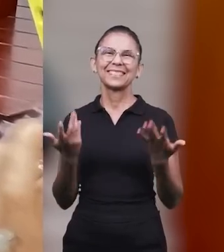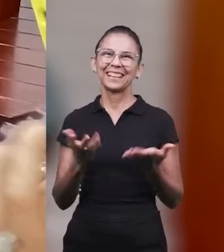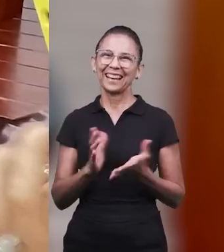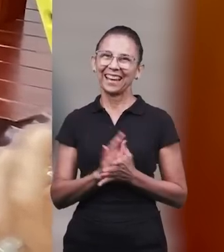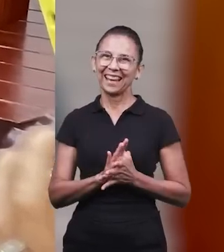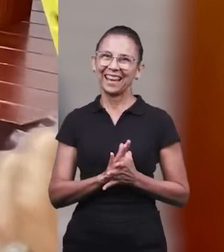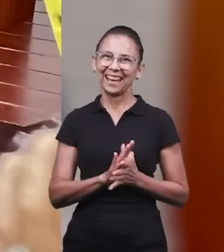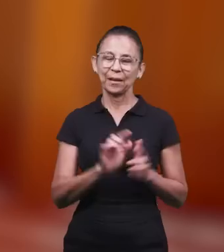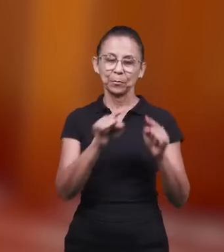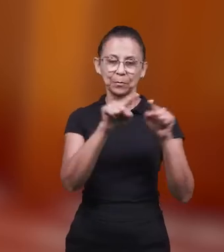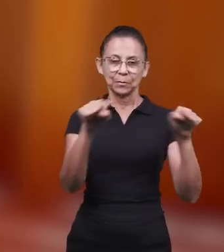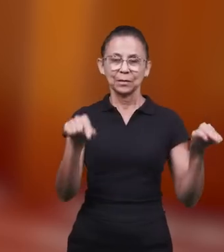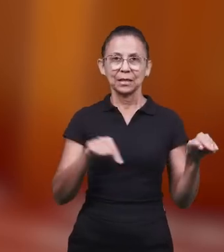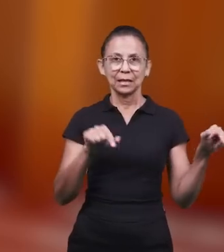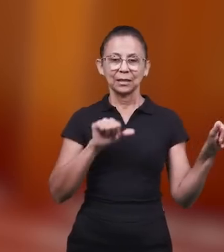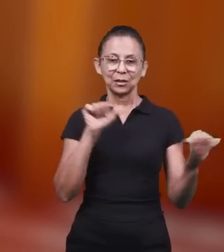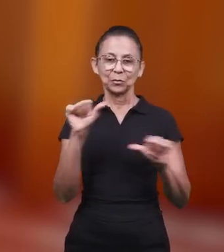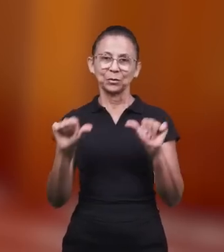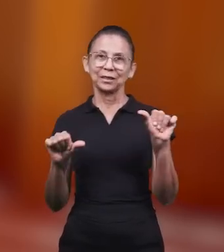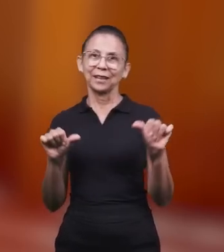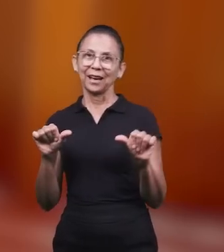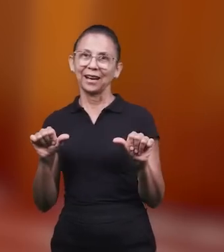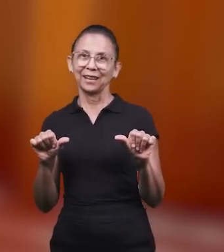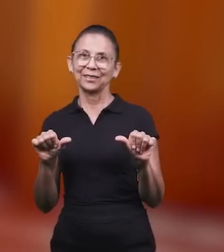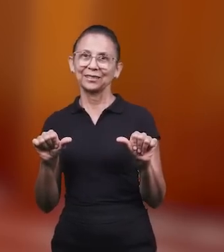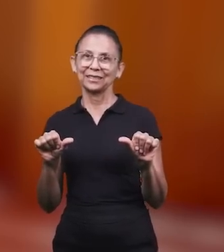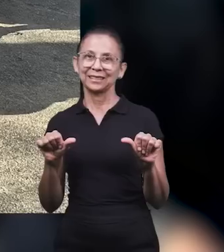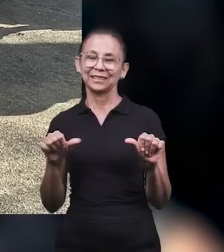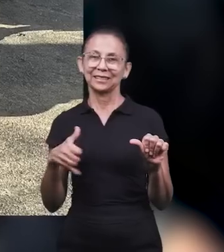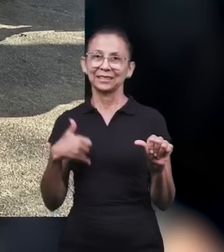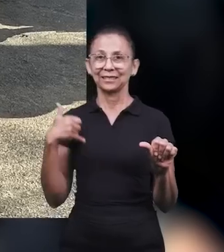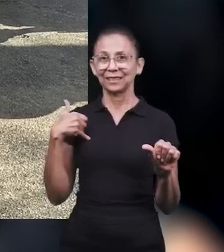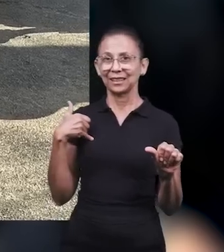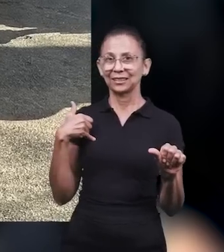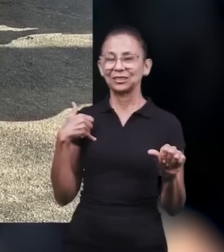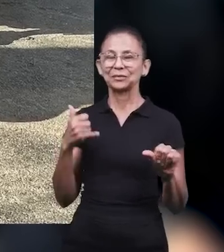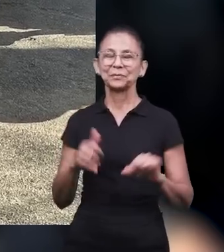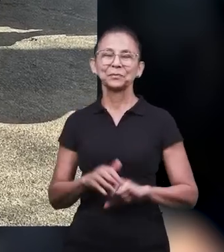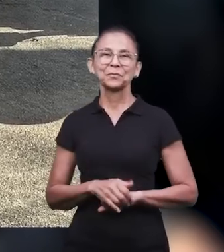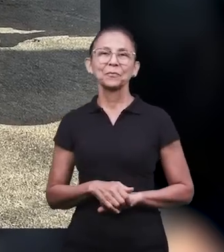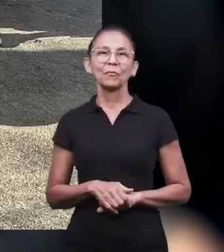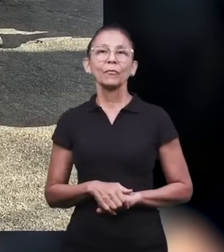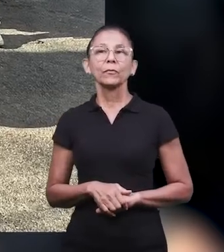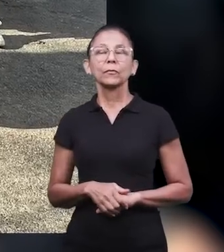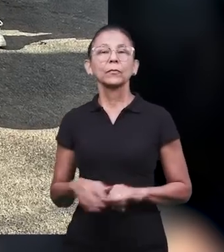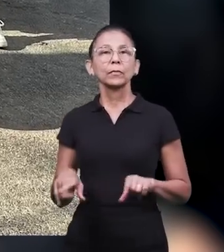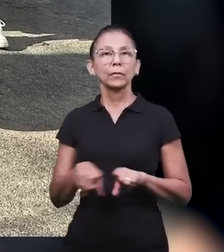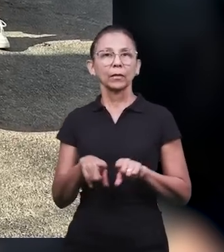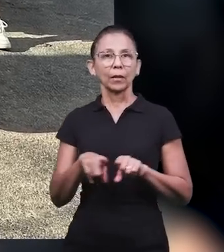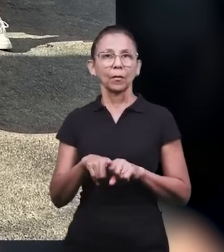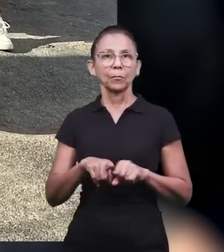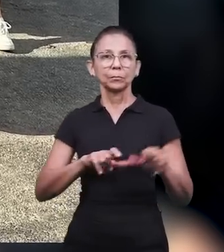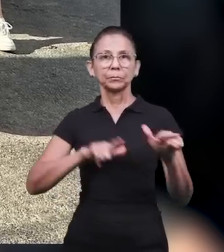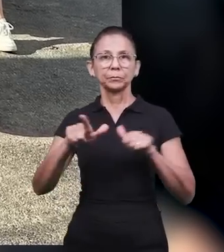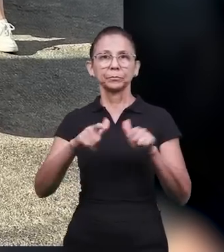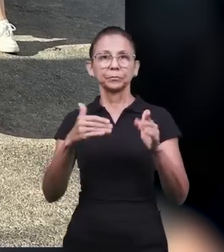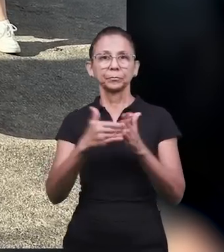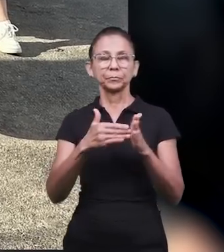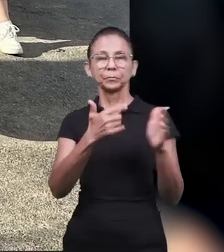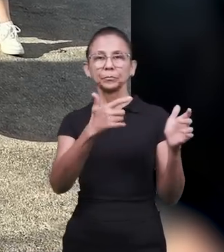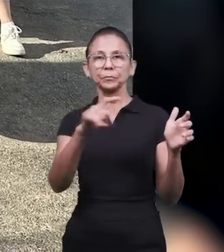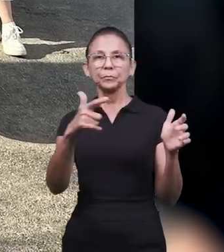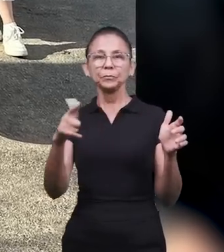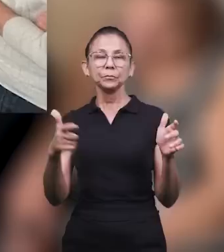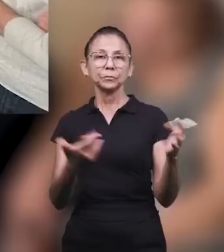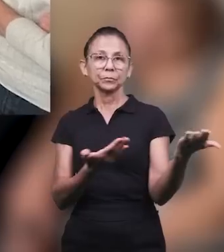de classes na manhã de domingo. Em Massachusetts, 14 jovens do Trabalho Evangelho Sem Fronteiras fizeram 12 visitas